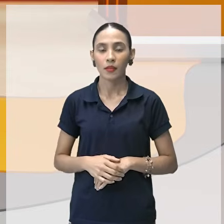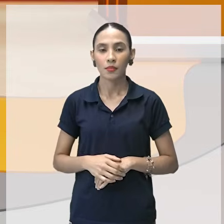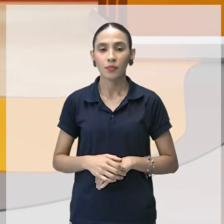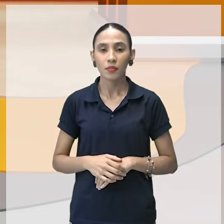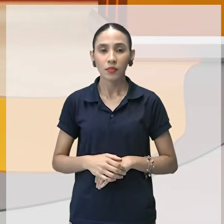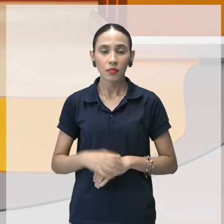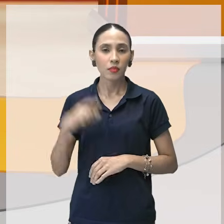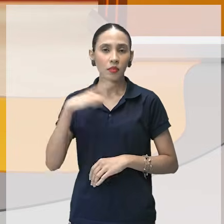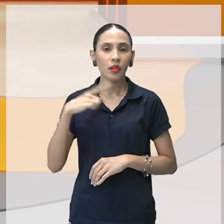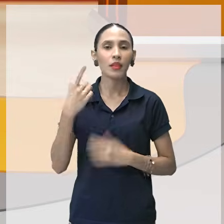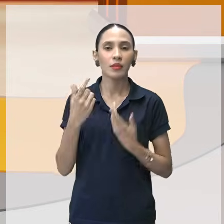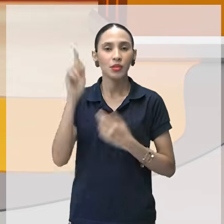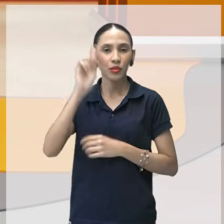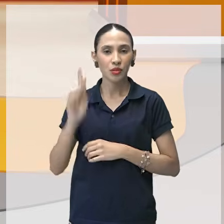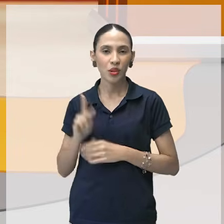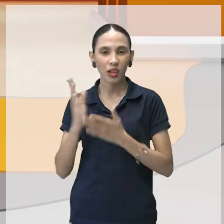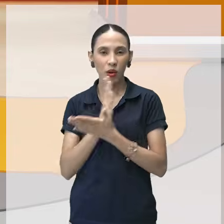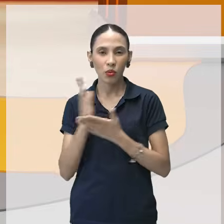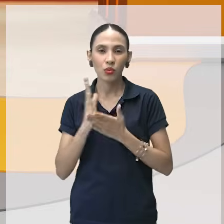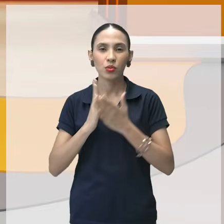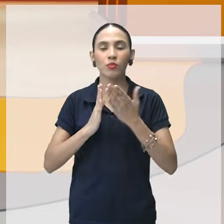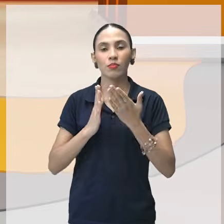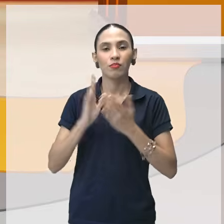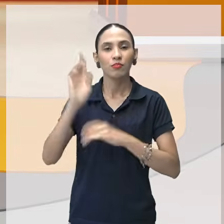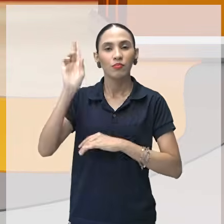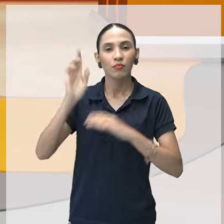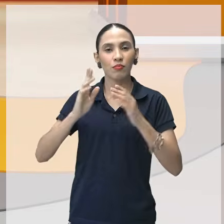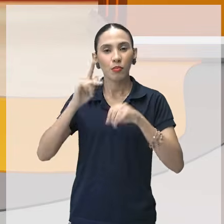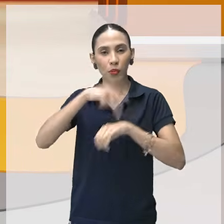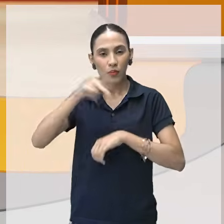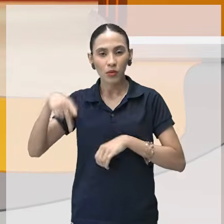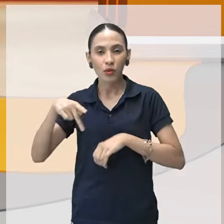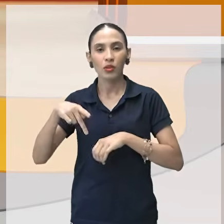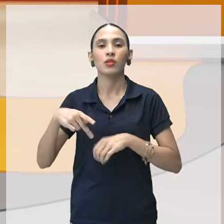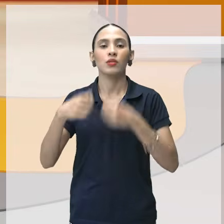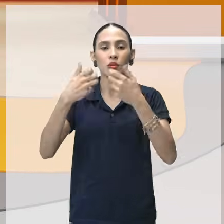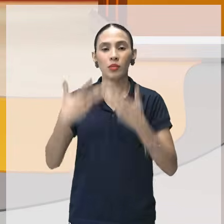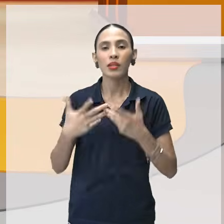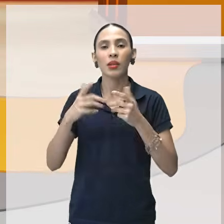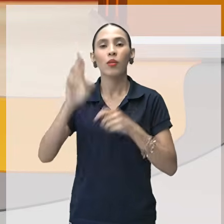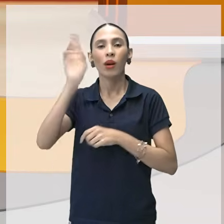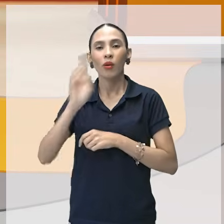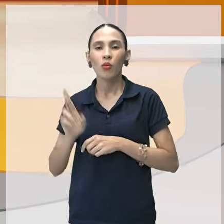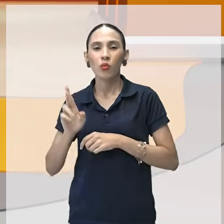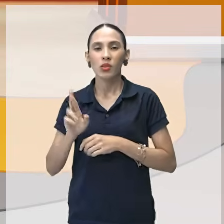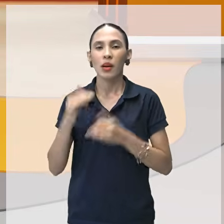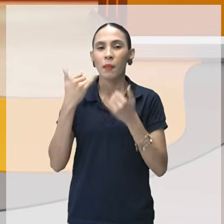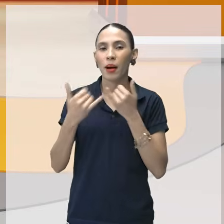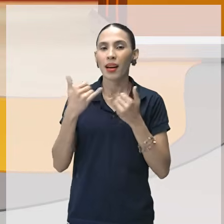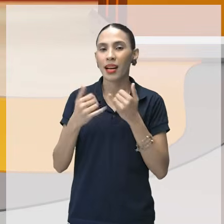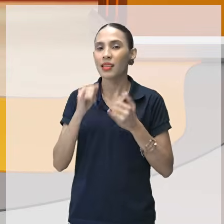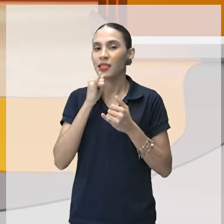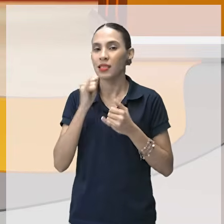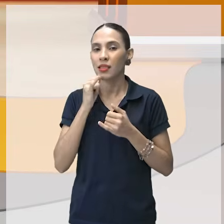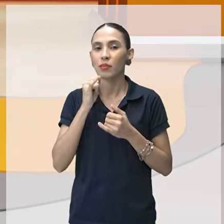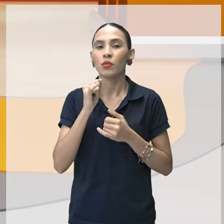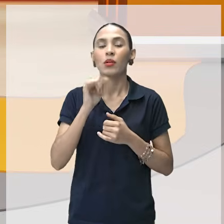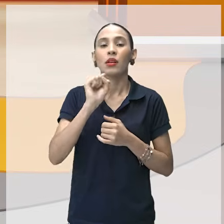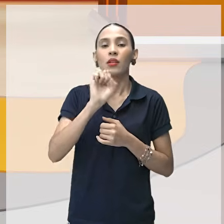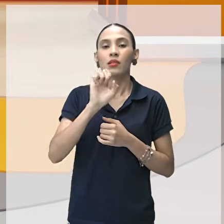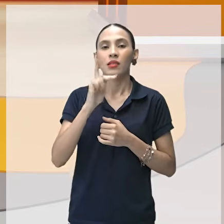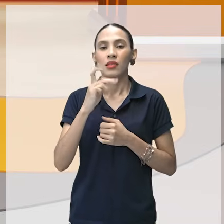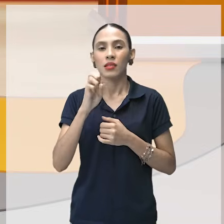há relatos, e também alguns historiadores chamam a Rússia como se fosse ali uma grande senhora com os pés de barro,